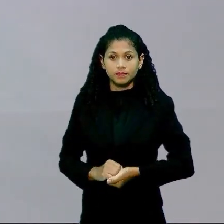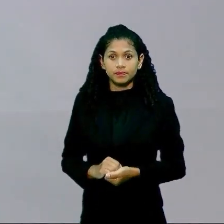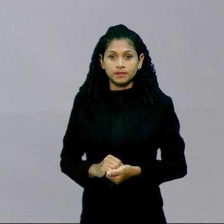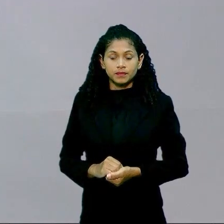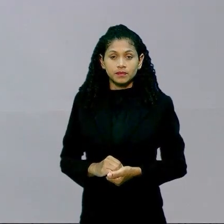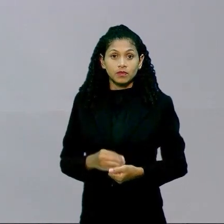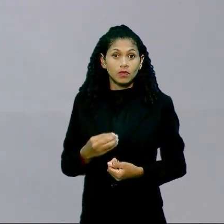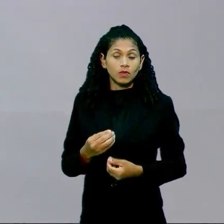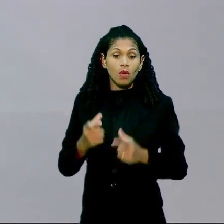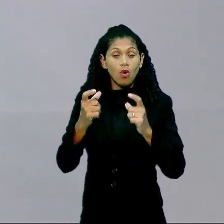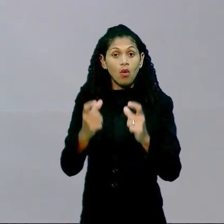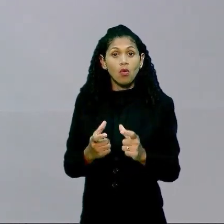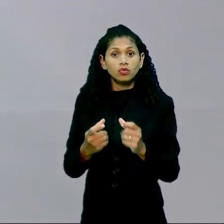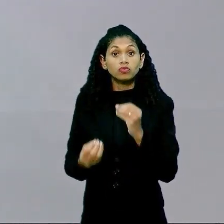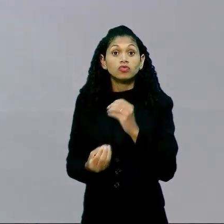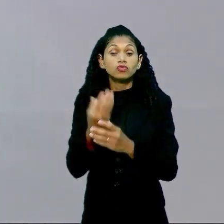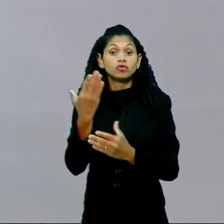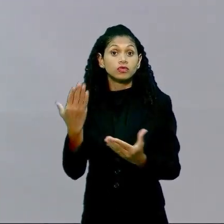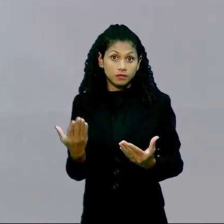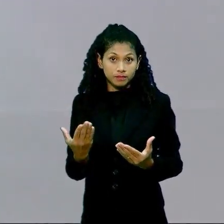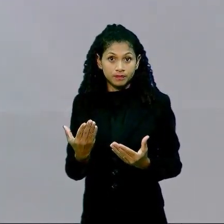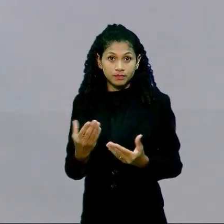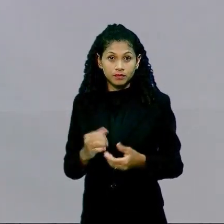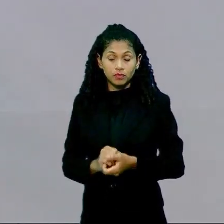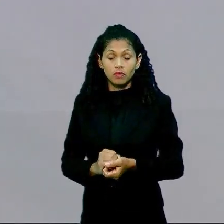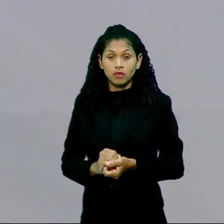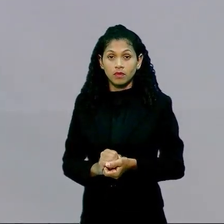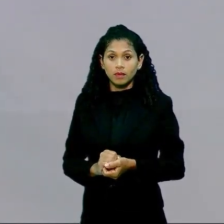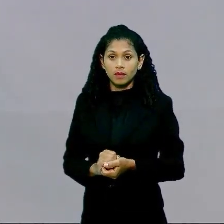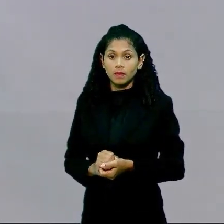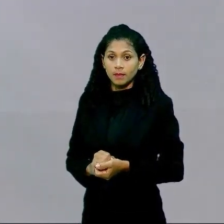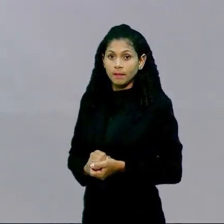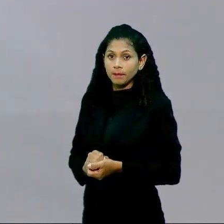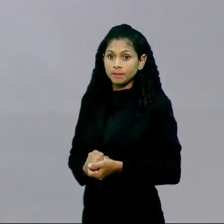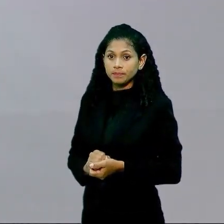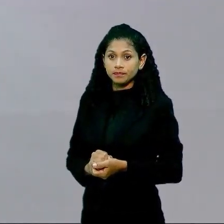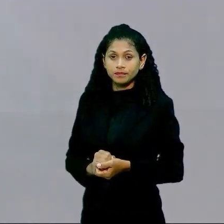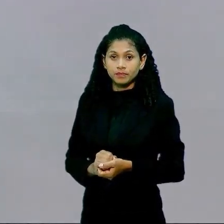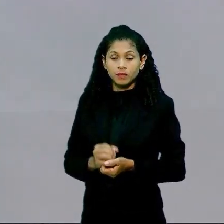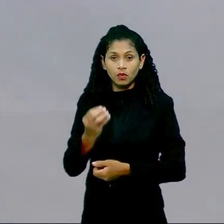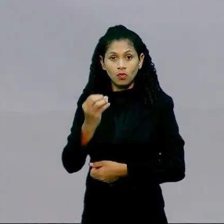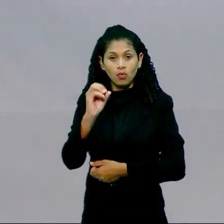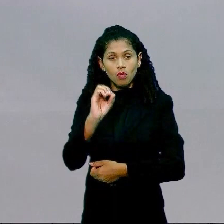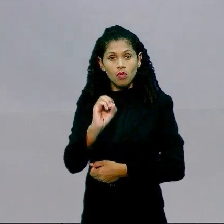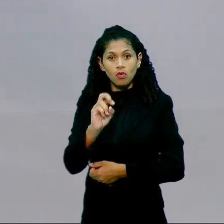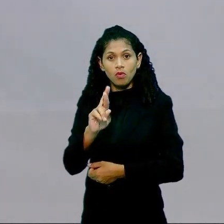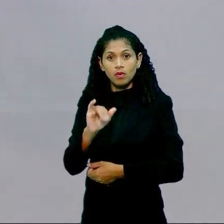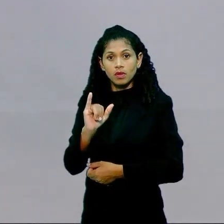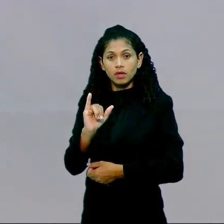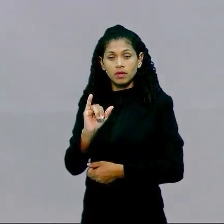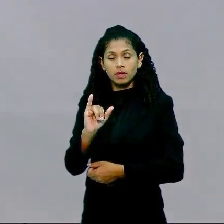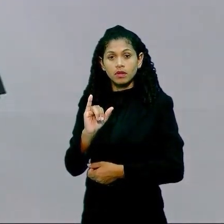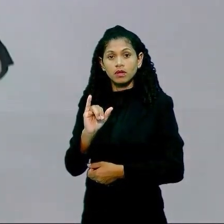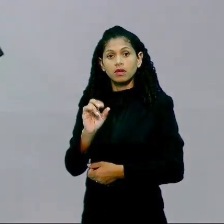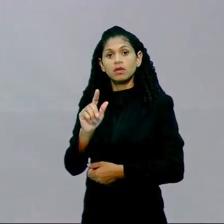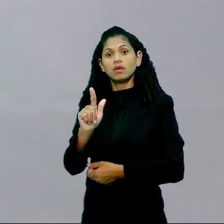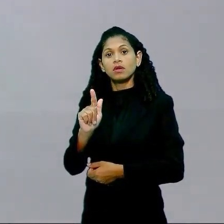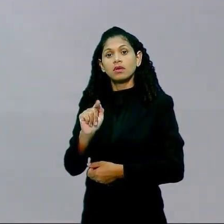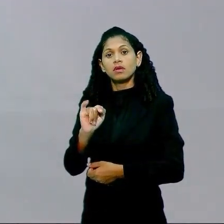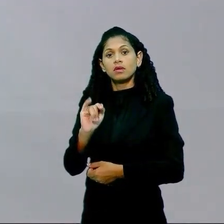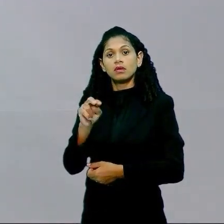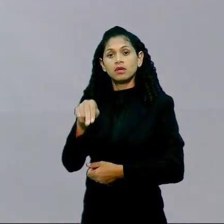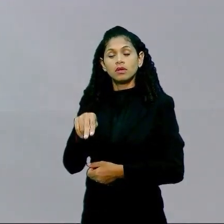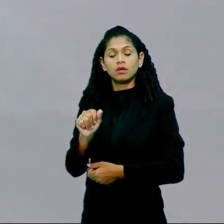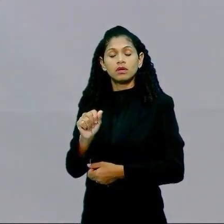comando é onde surgiu. E originária é o seu sinônimo. Então, a gente teria que só fazer essa distinção, a dicção, plena,